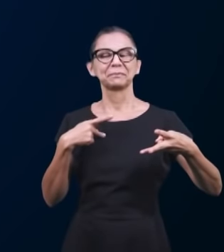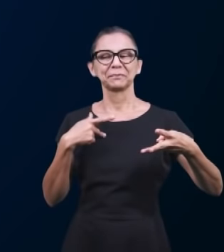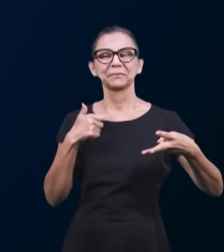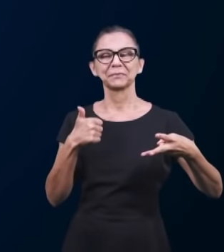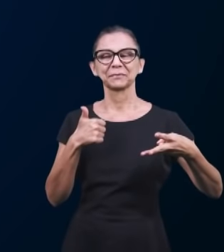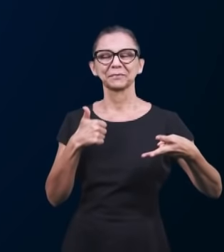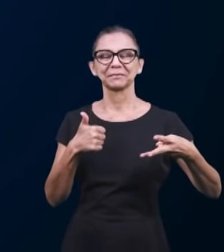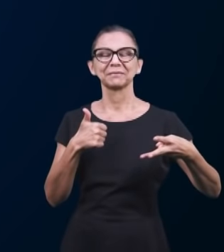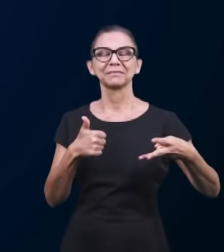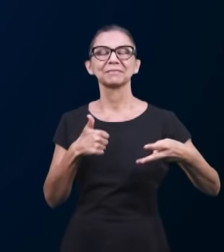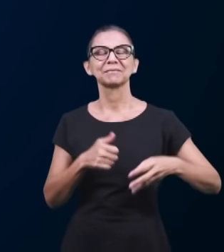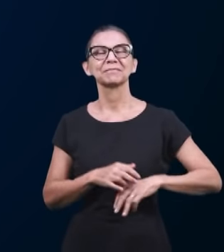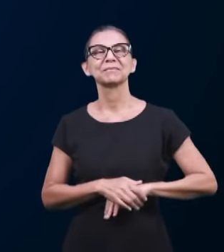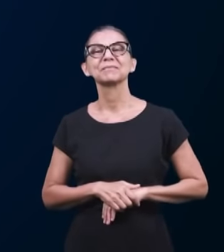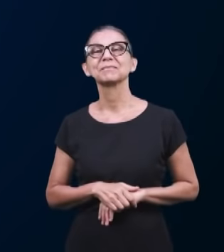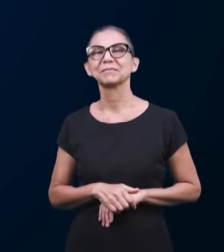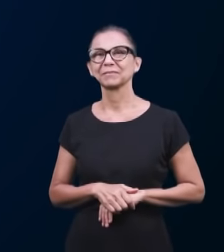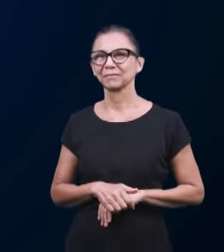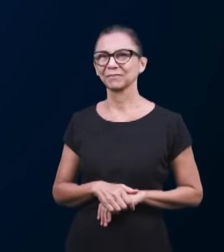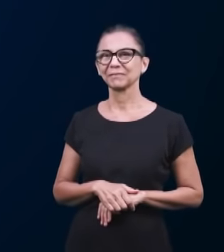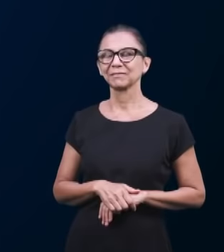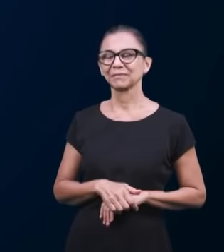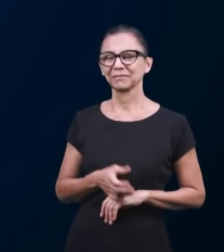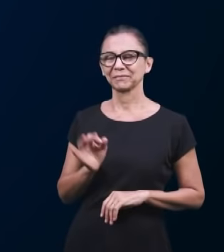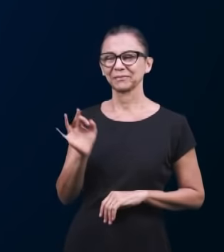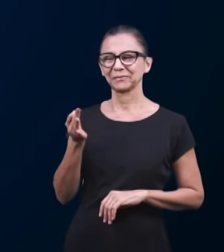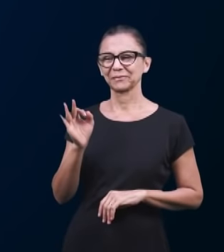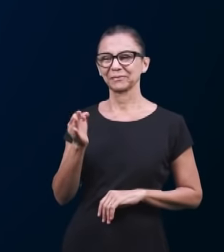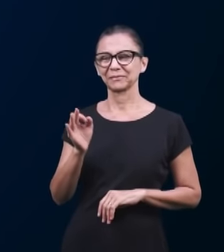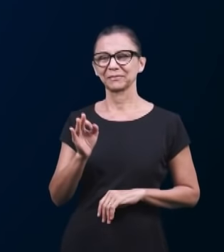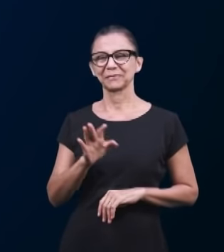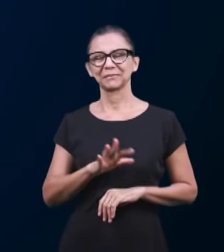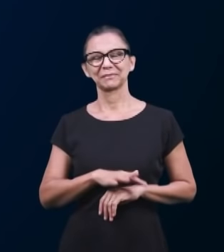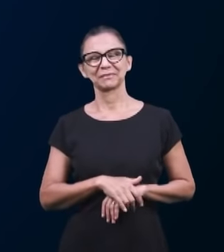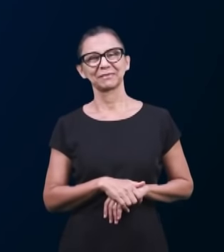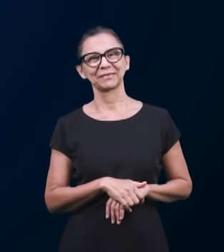pastor. Isso, pastor.